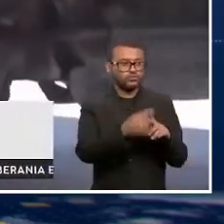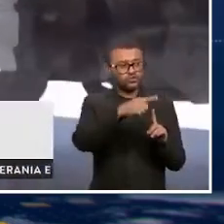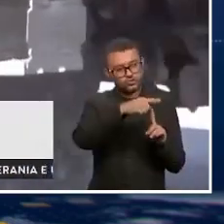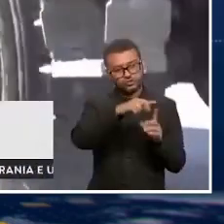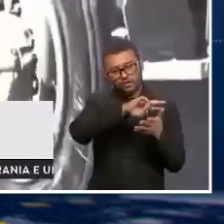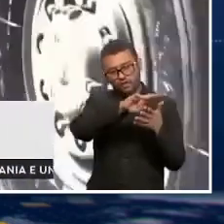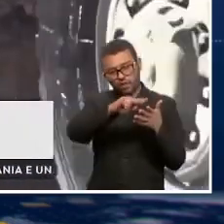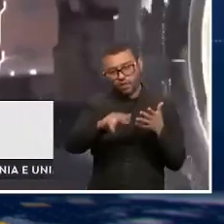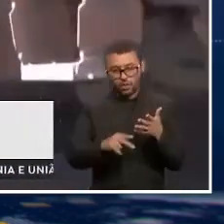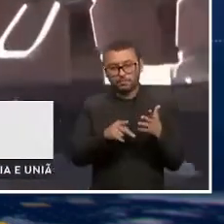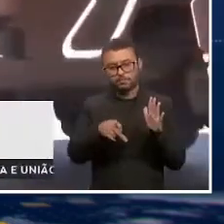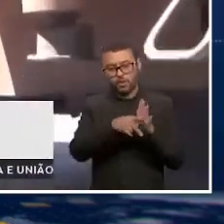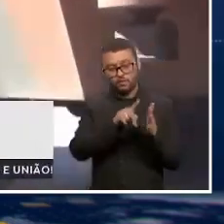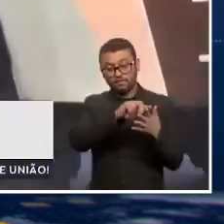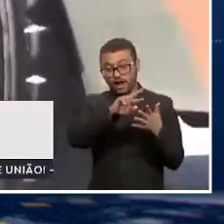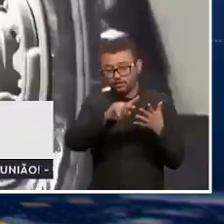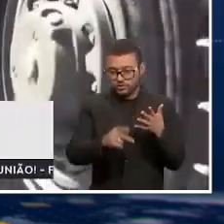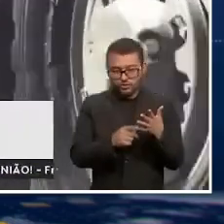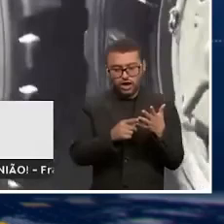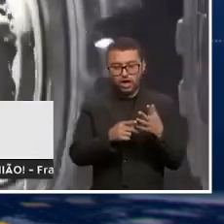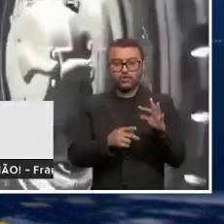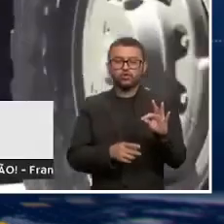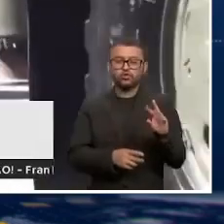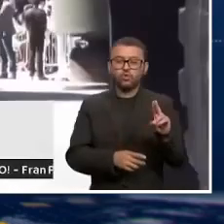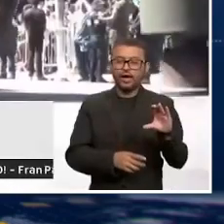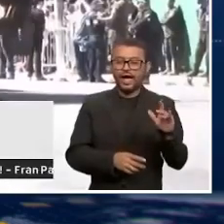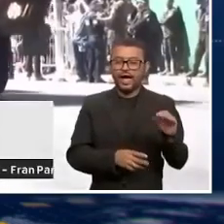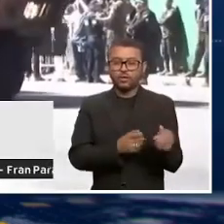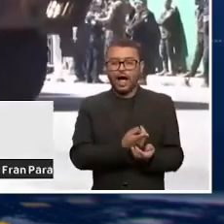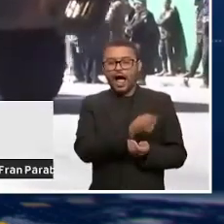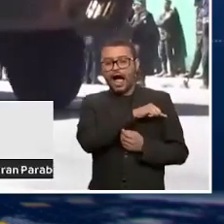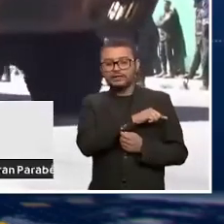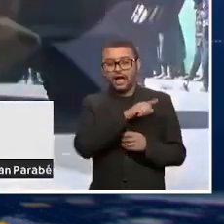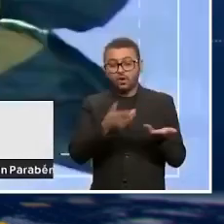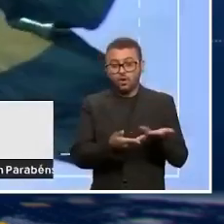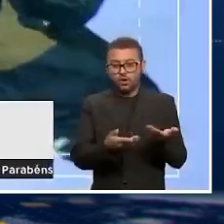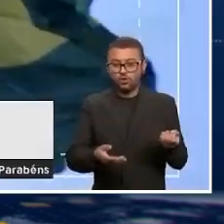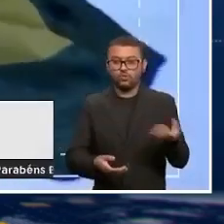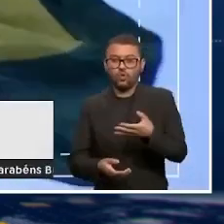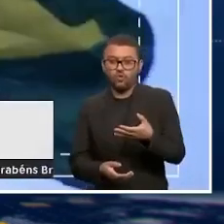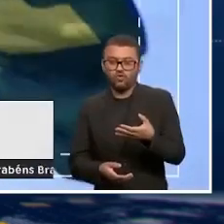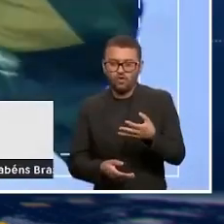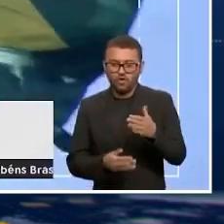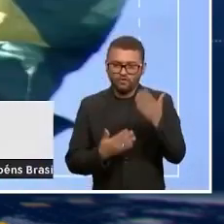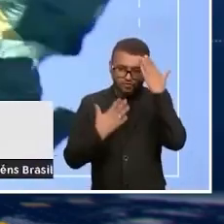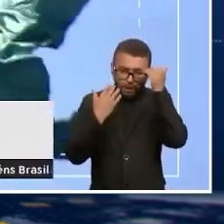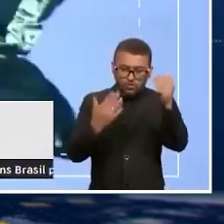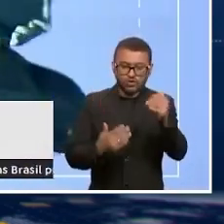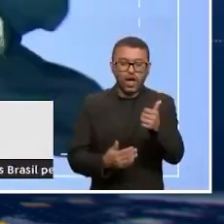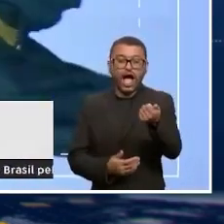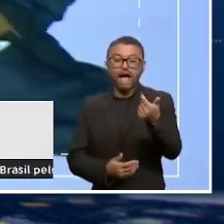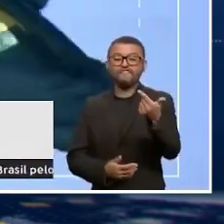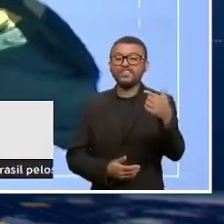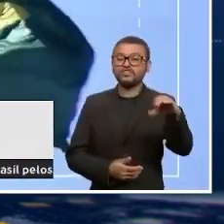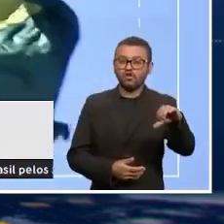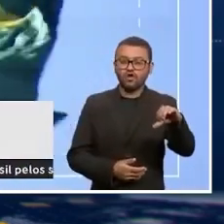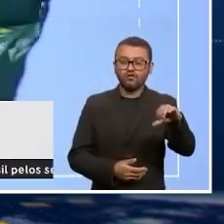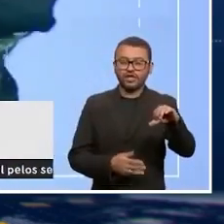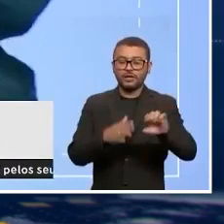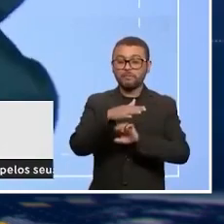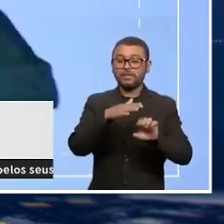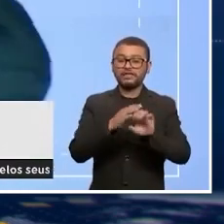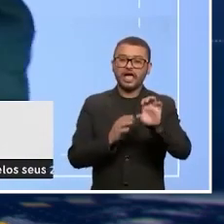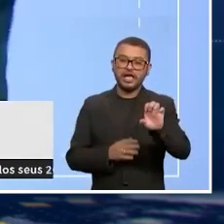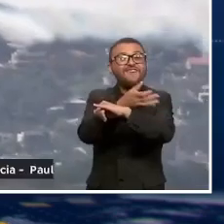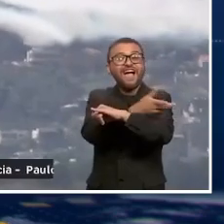ruas comemorar qualquer coisa que seja. Então, partindo desse pressuposto, entendo, né, o desfile